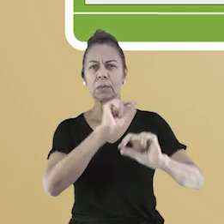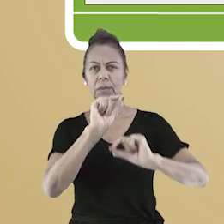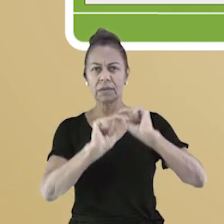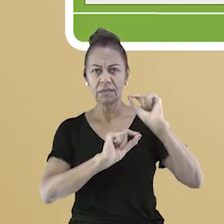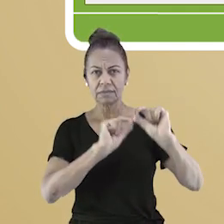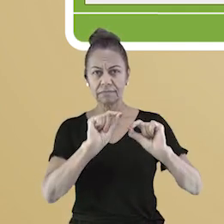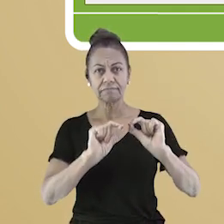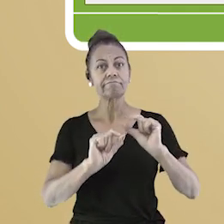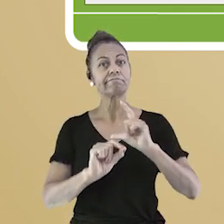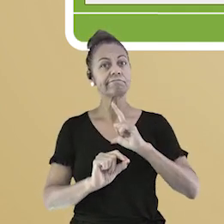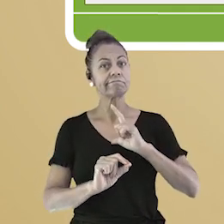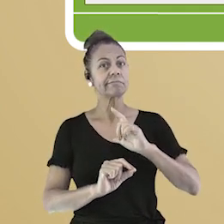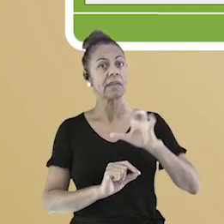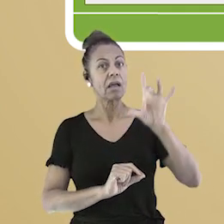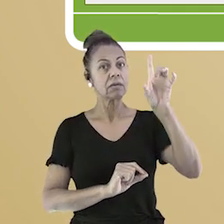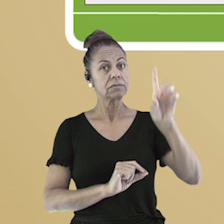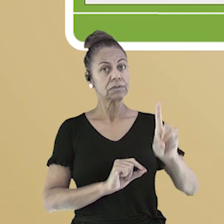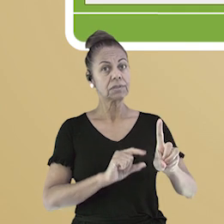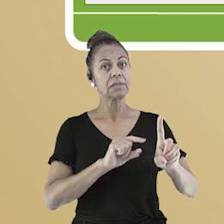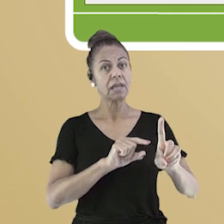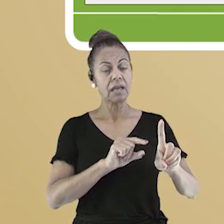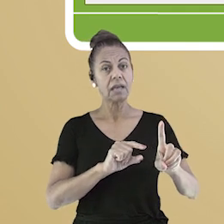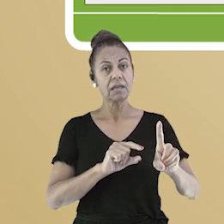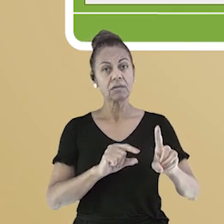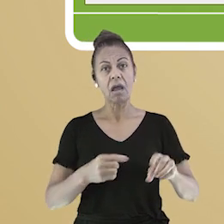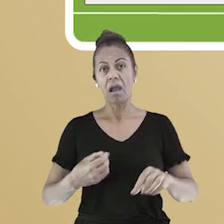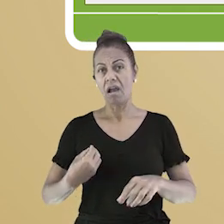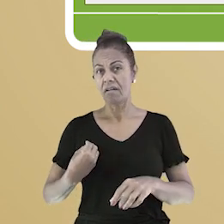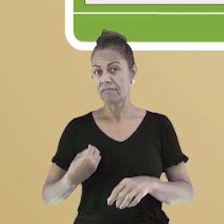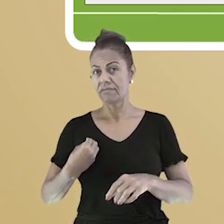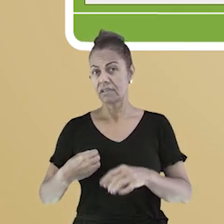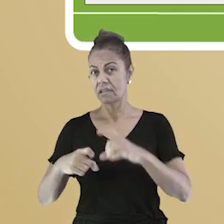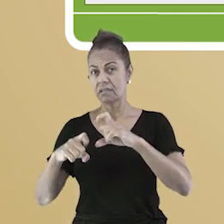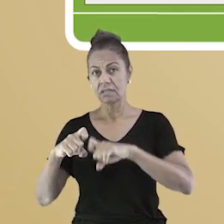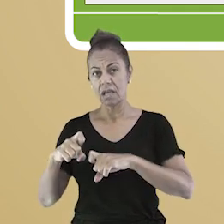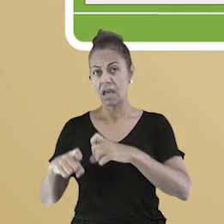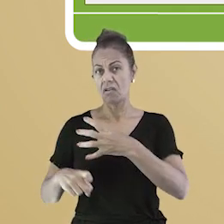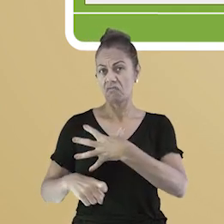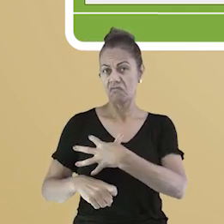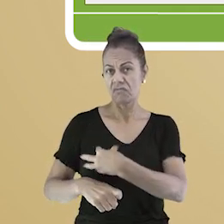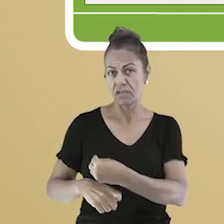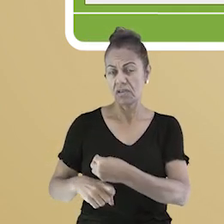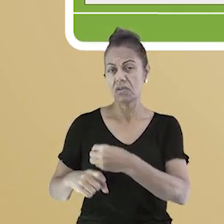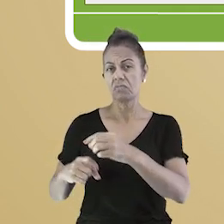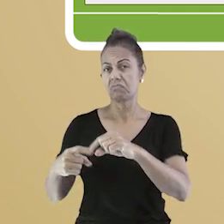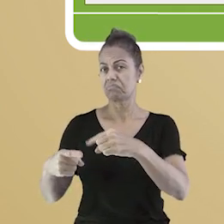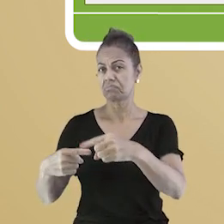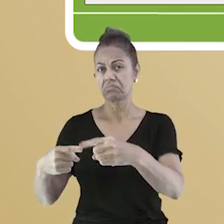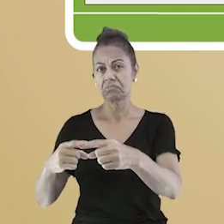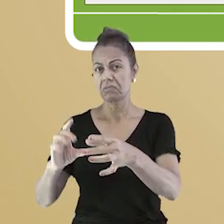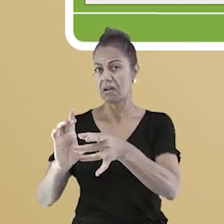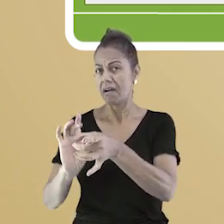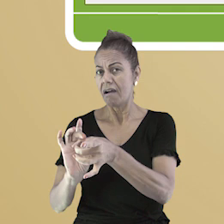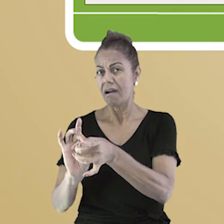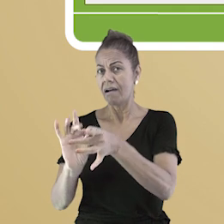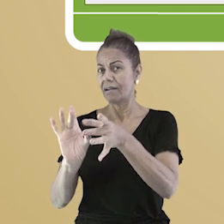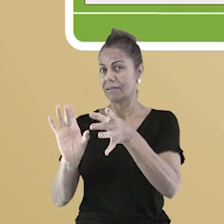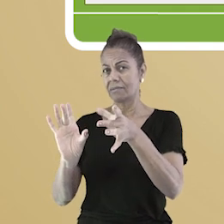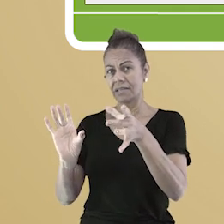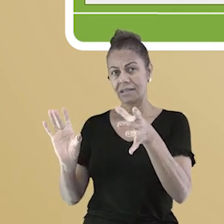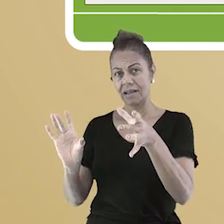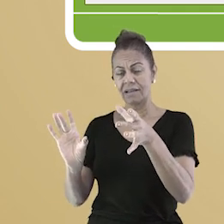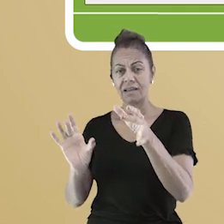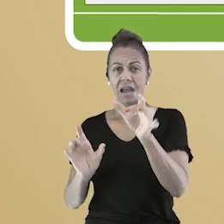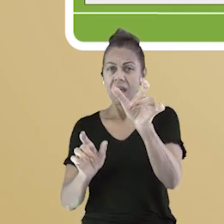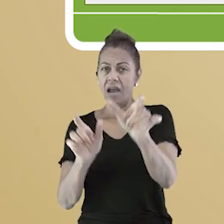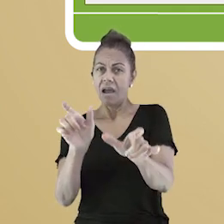tema, especificamente do que trata? Bem, os direitos reprodutivos e sexuais tratam de questões relacionadas, dentre outras